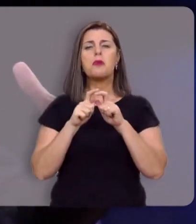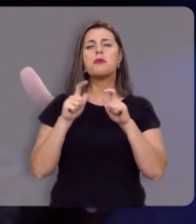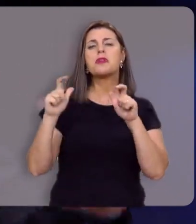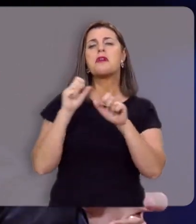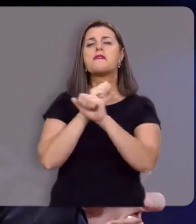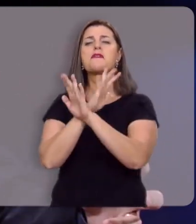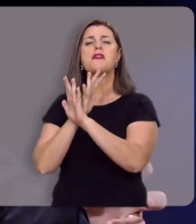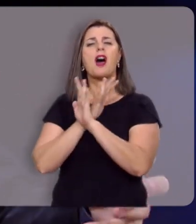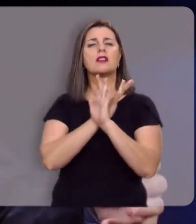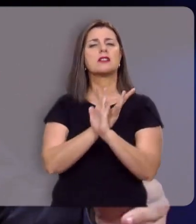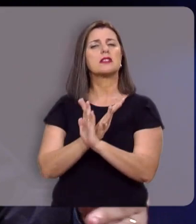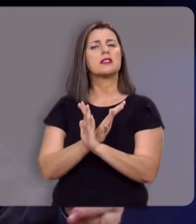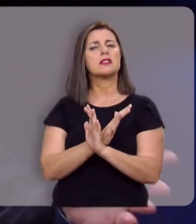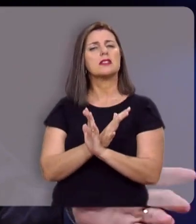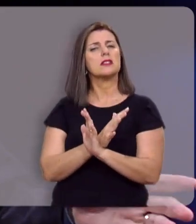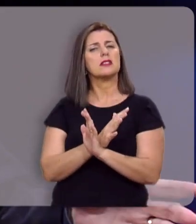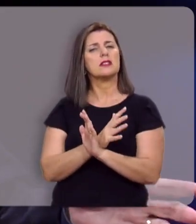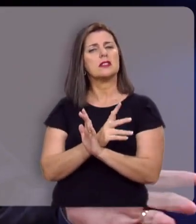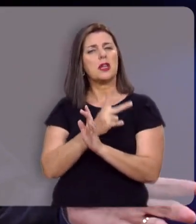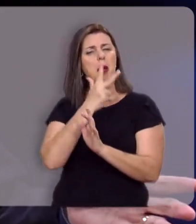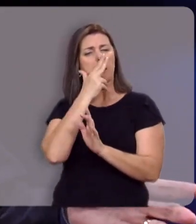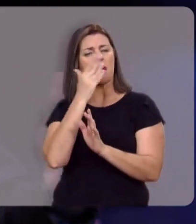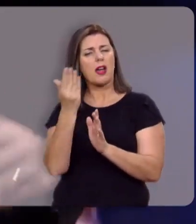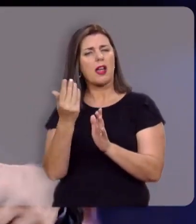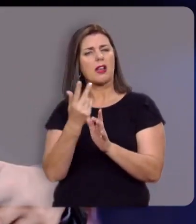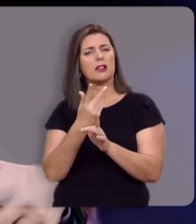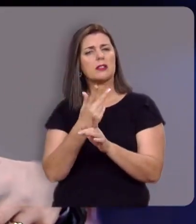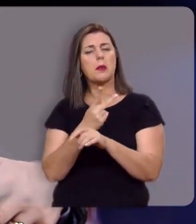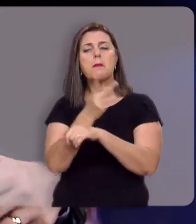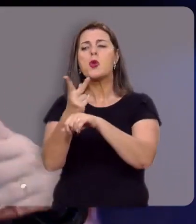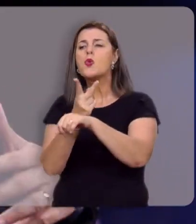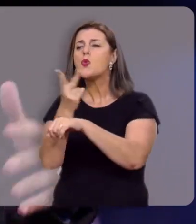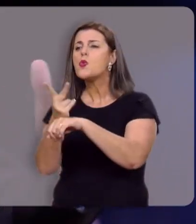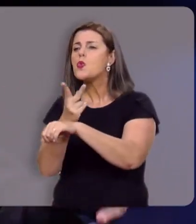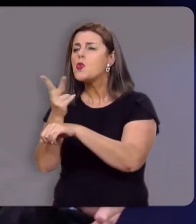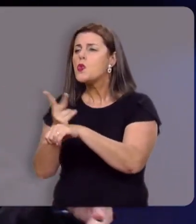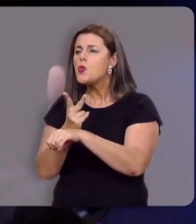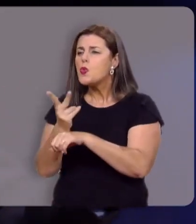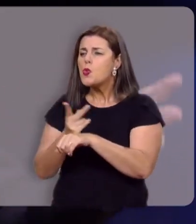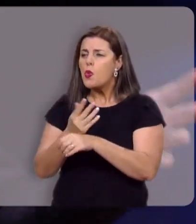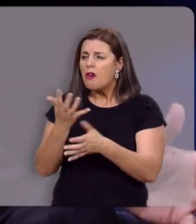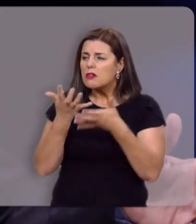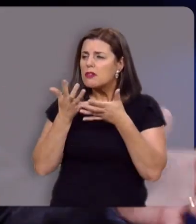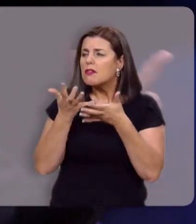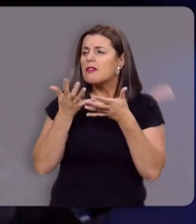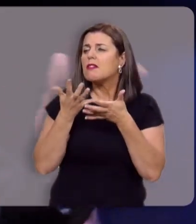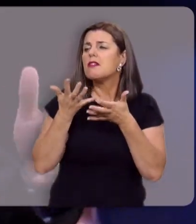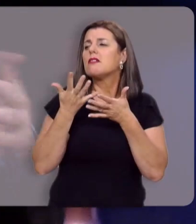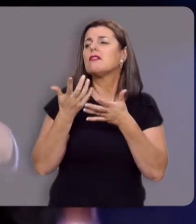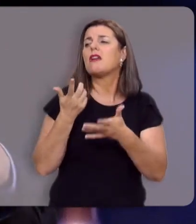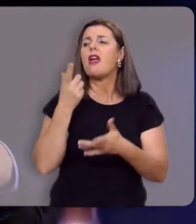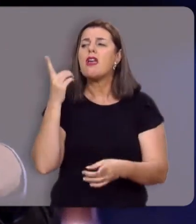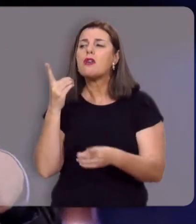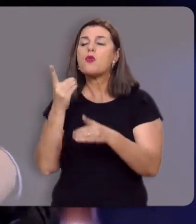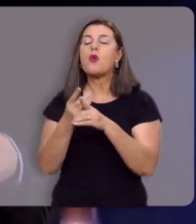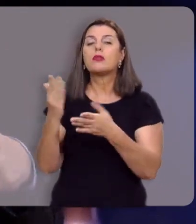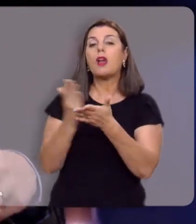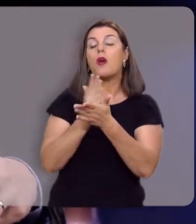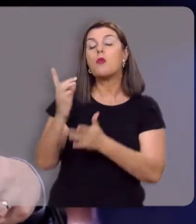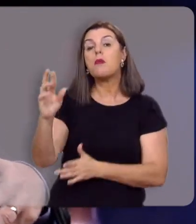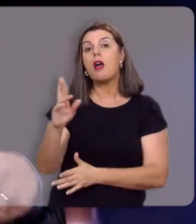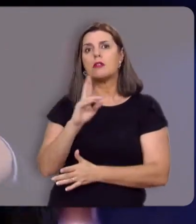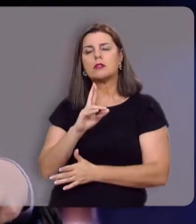grande vazio que nos leva a uma busca obstinada. E essa busca obstinada muitas vezes